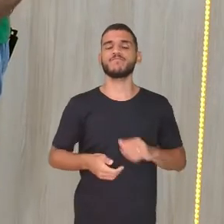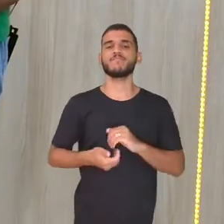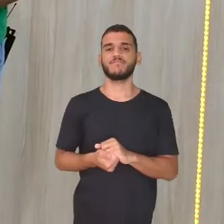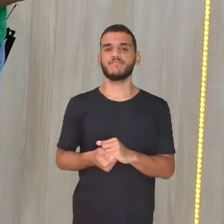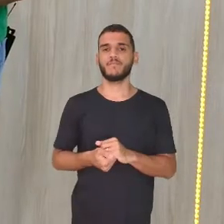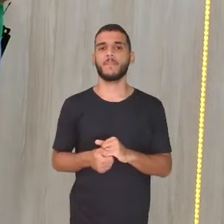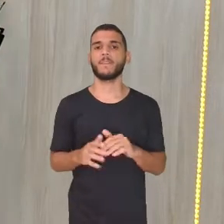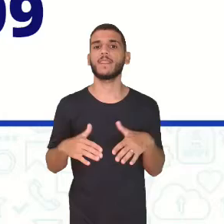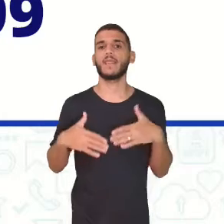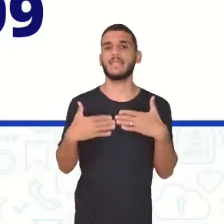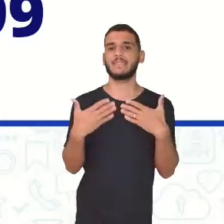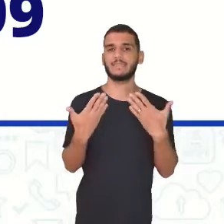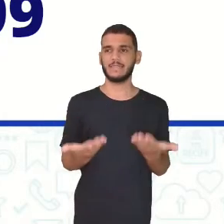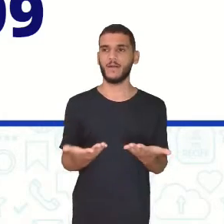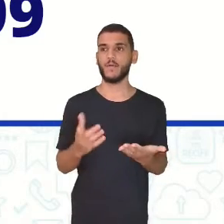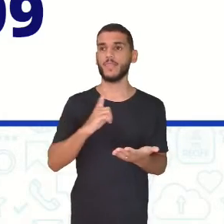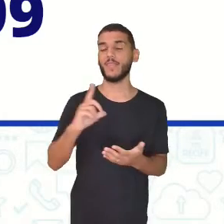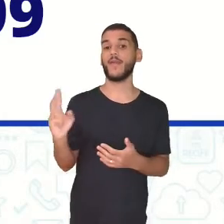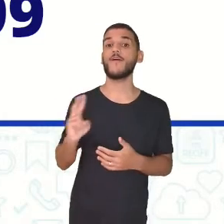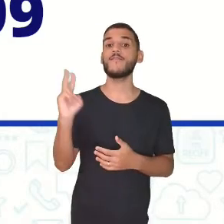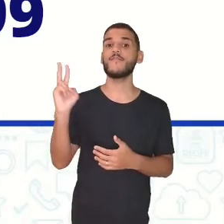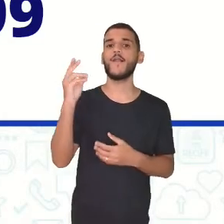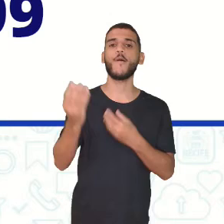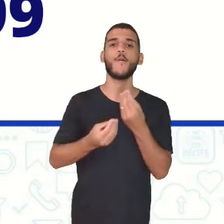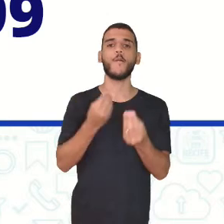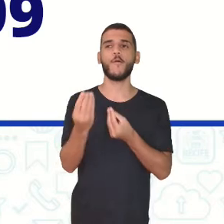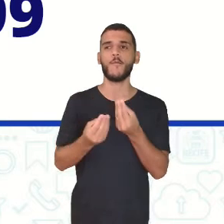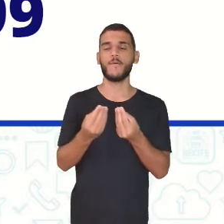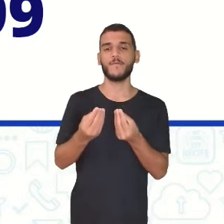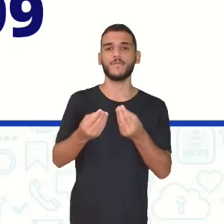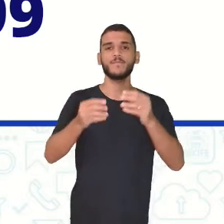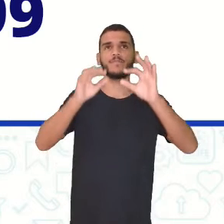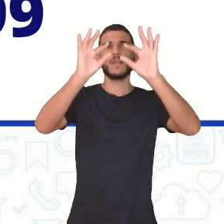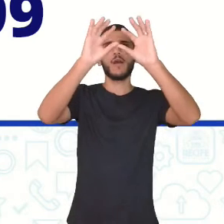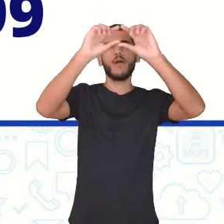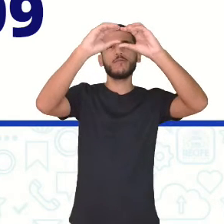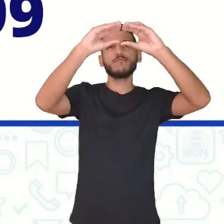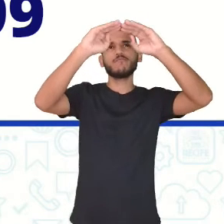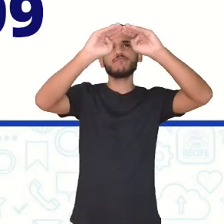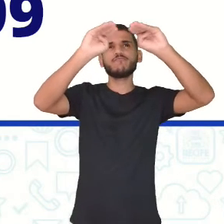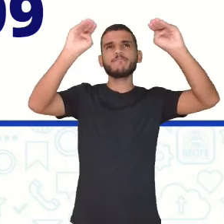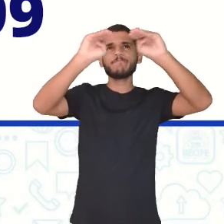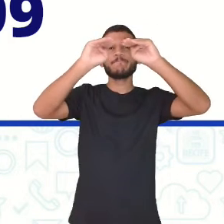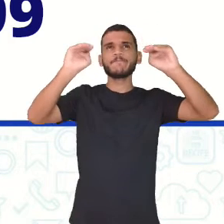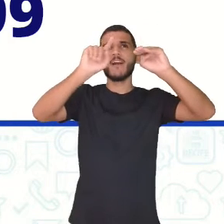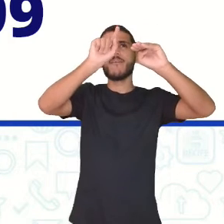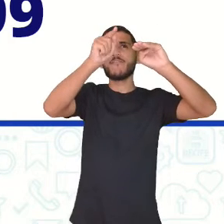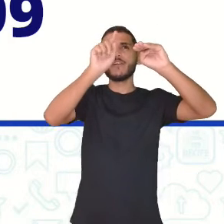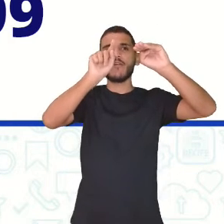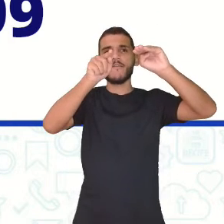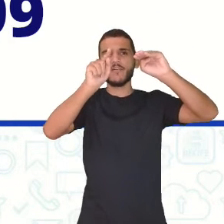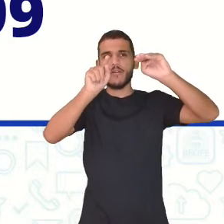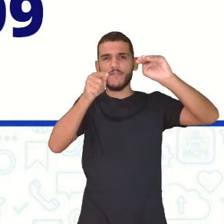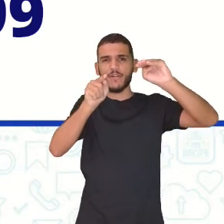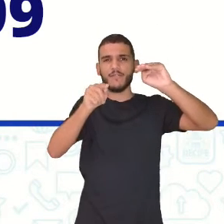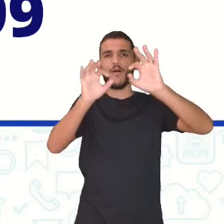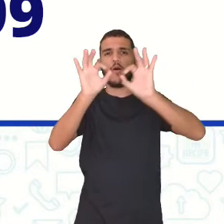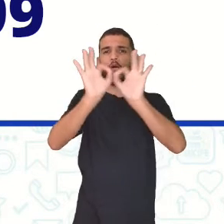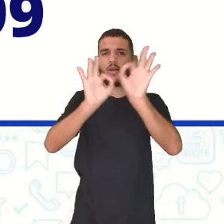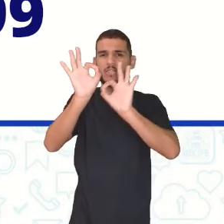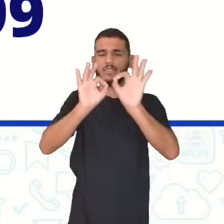organizar. Então pode notar aqui que eu tenho os valores, ó, vírgula embaixo de vírgula aqui tudinho, certo? Pode notar que